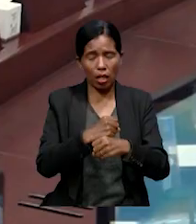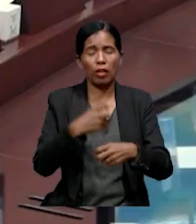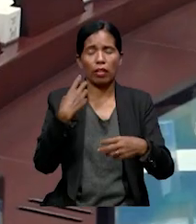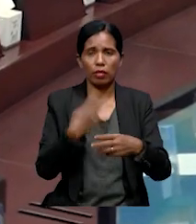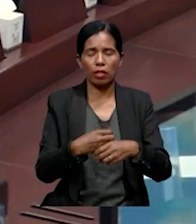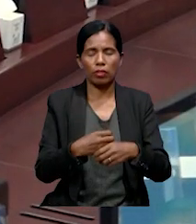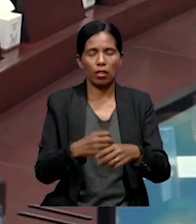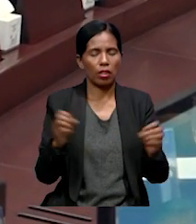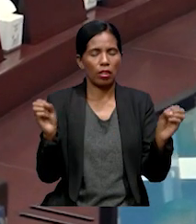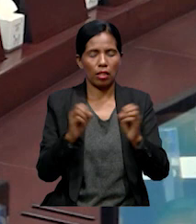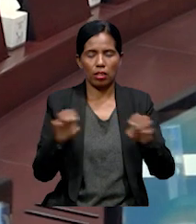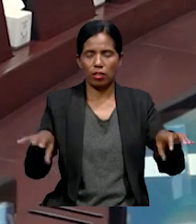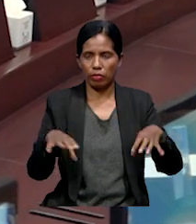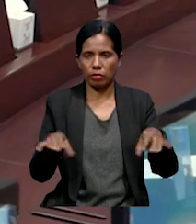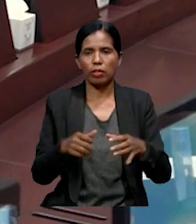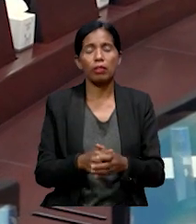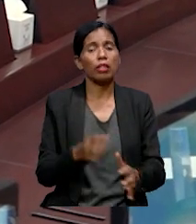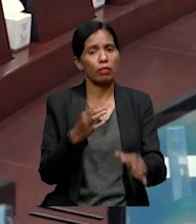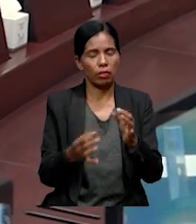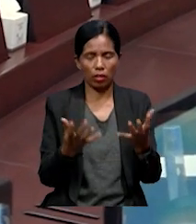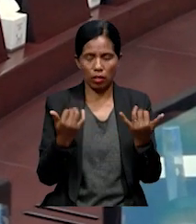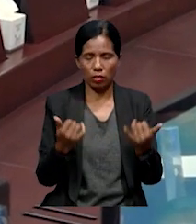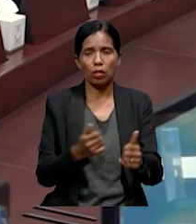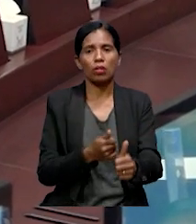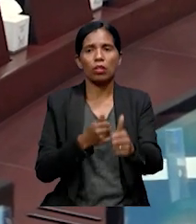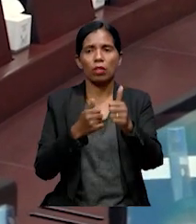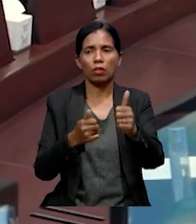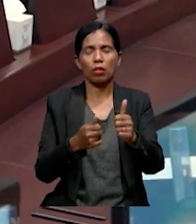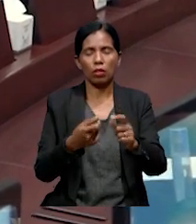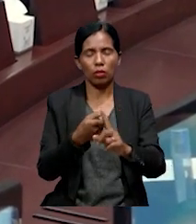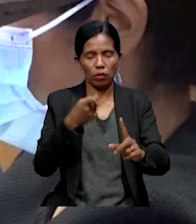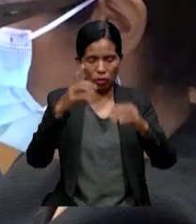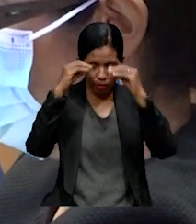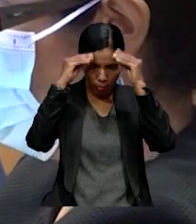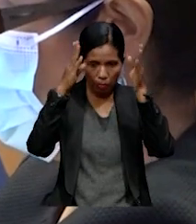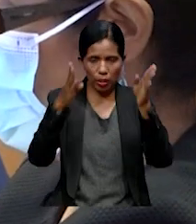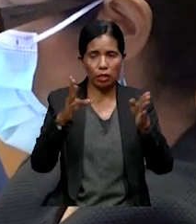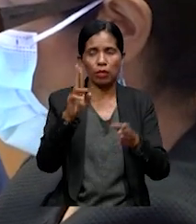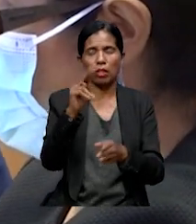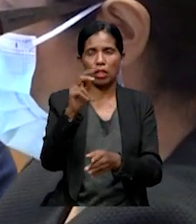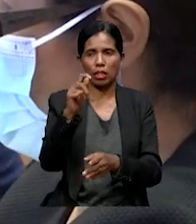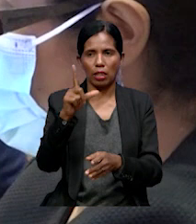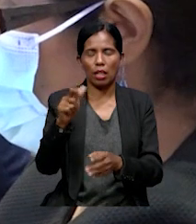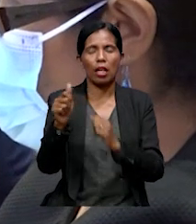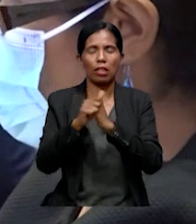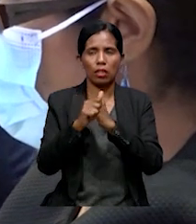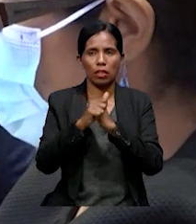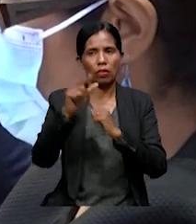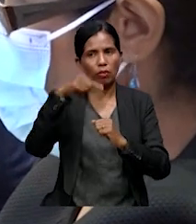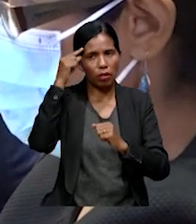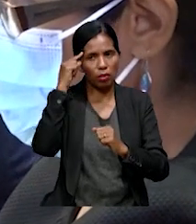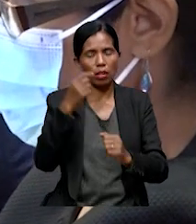boa governação. Mas que não ne, tuir ponto de vista o si docente o NTL ne, ação governo é normal e Estado